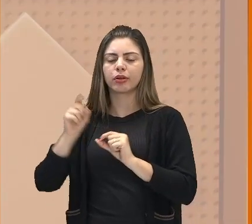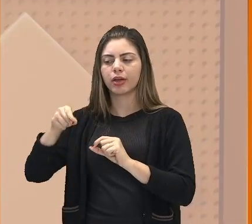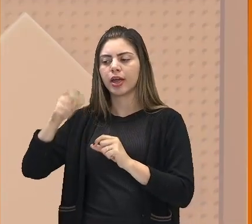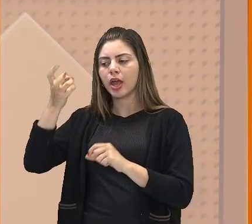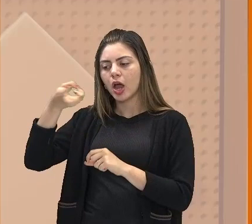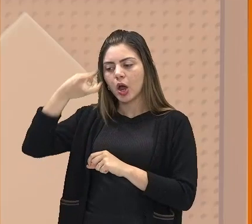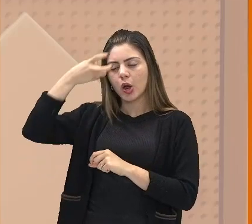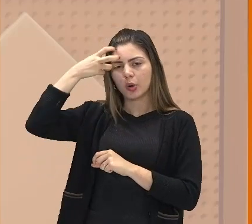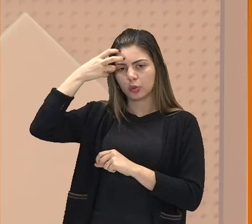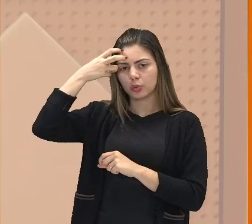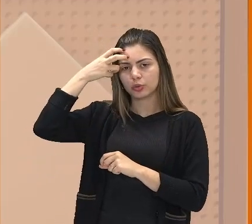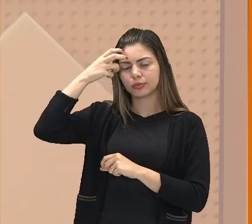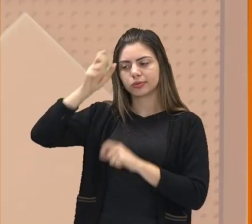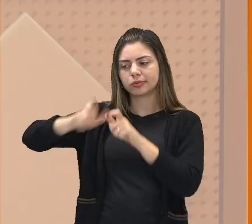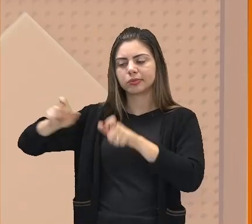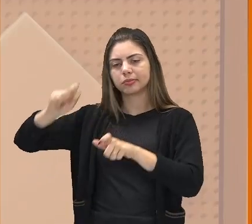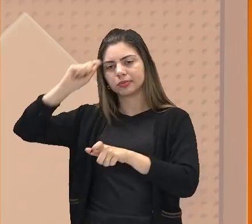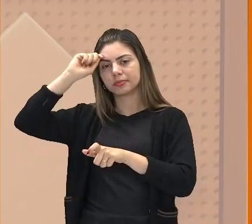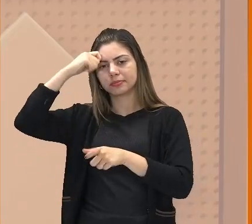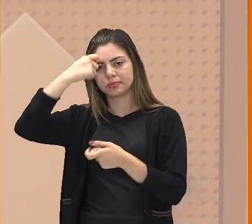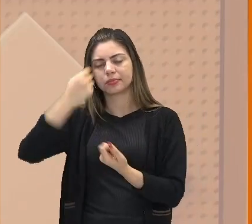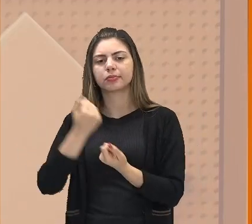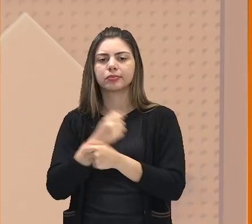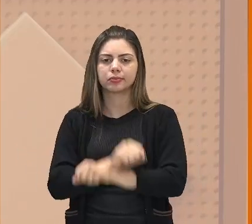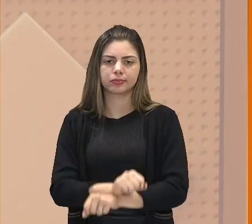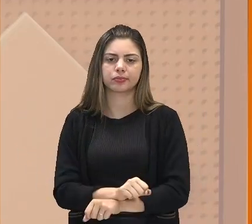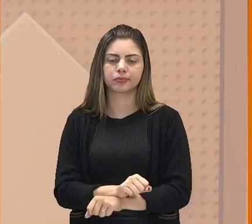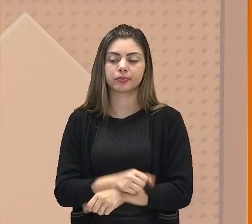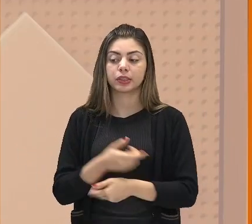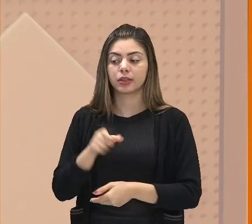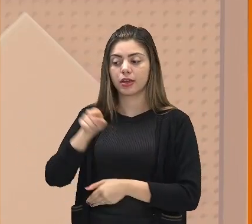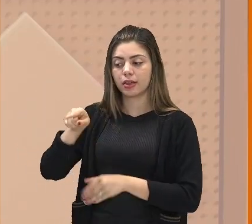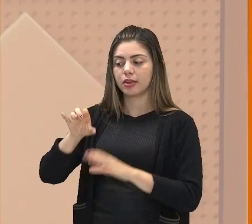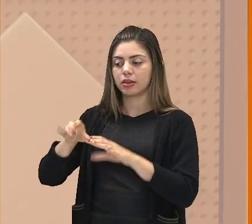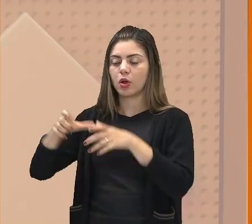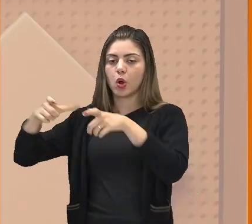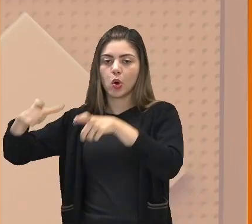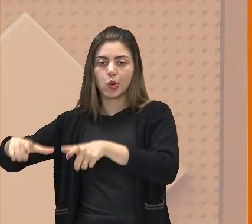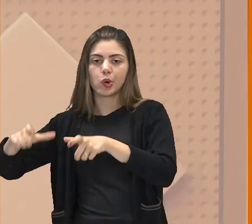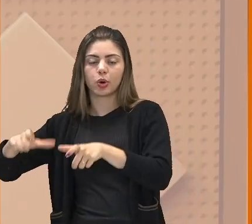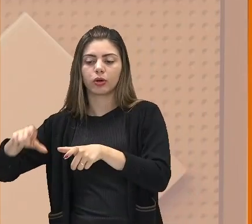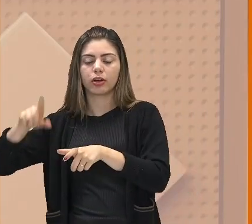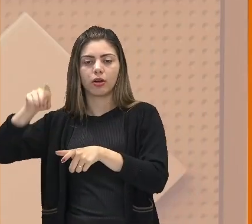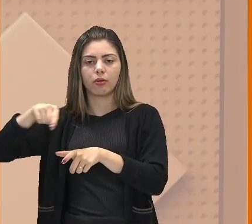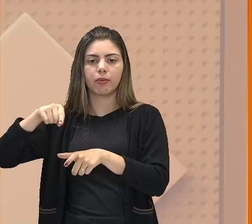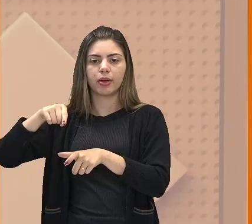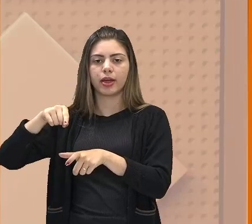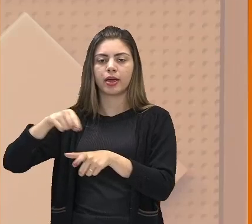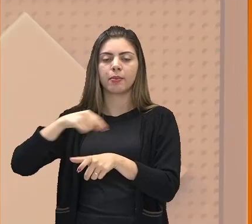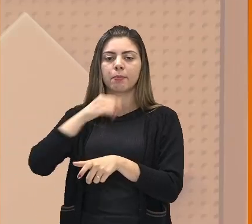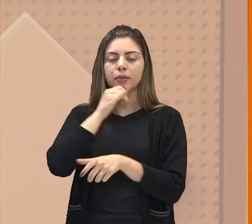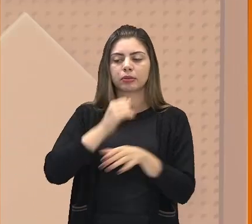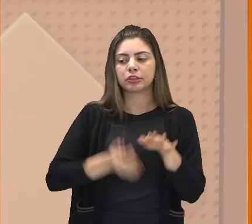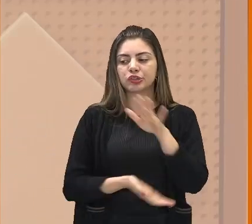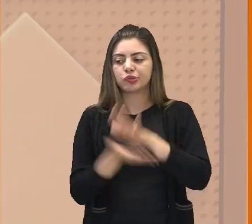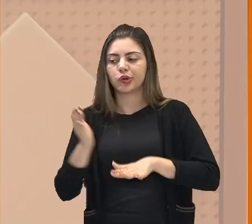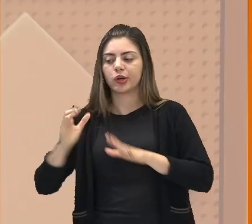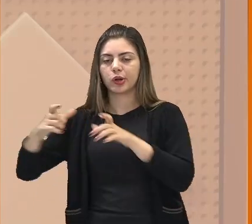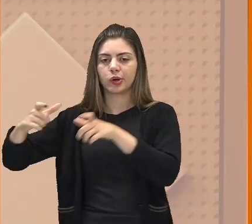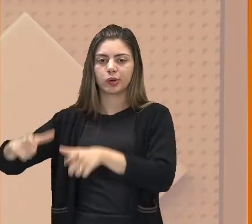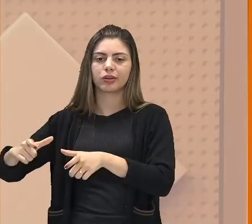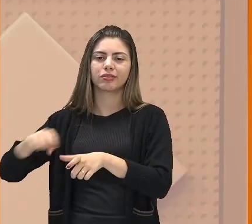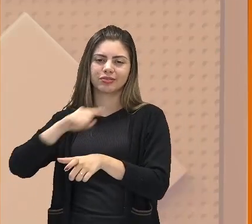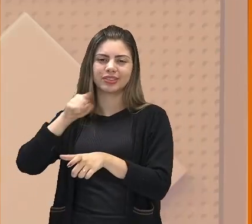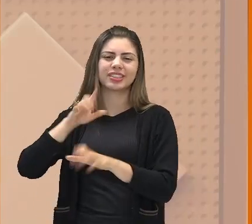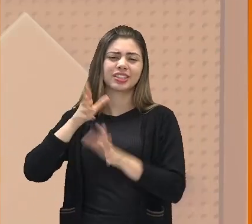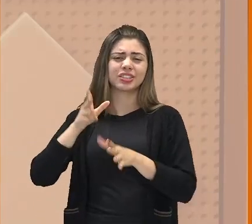cultura do negro escravizado, né? Eles vão estar nesses locais, é um local de refúgio. Vocês, eu acho que já ouviram falar de Quilombo